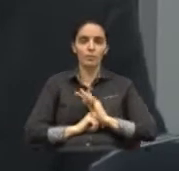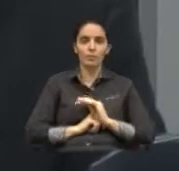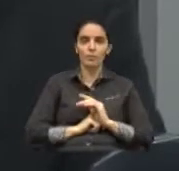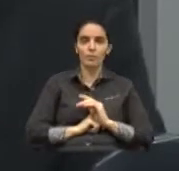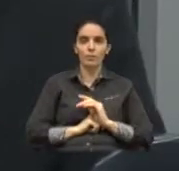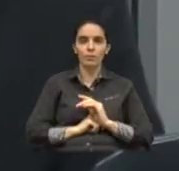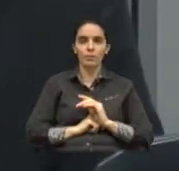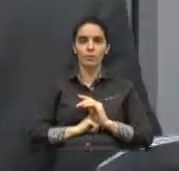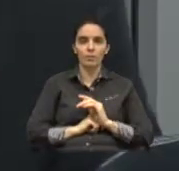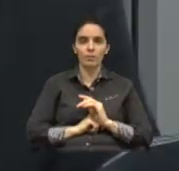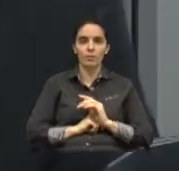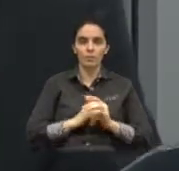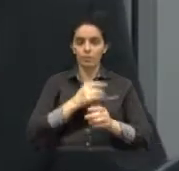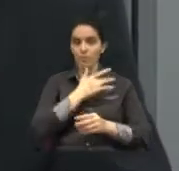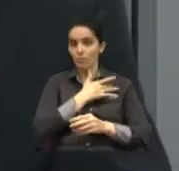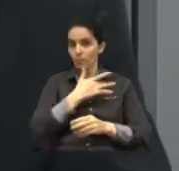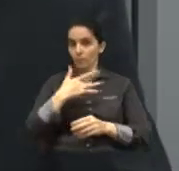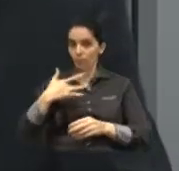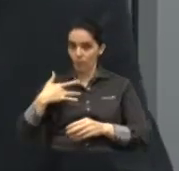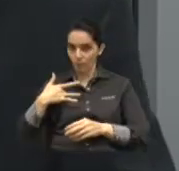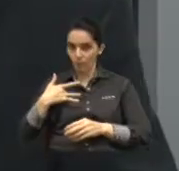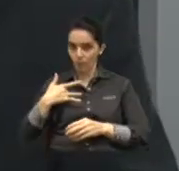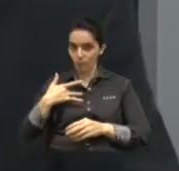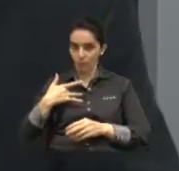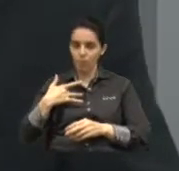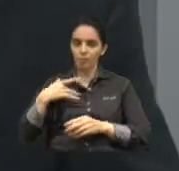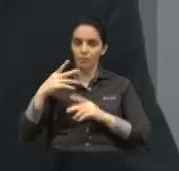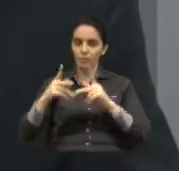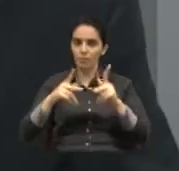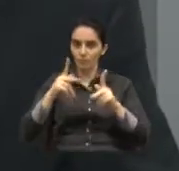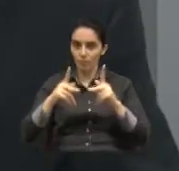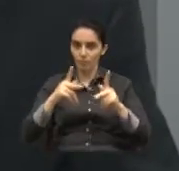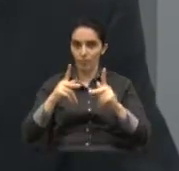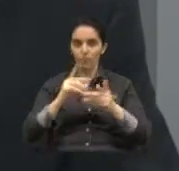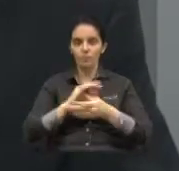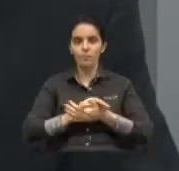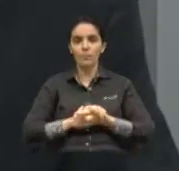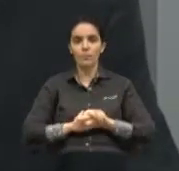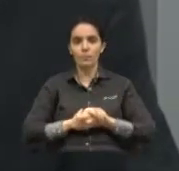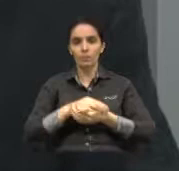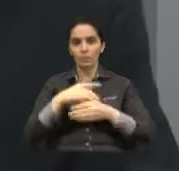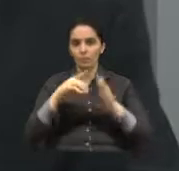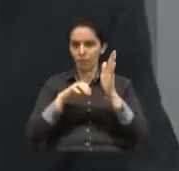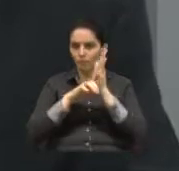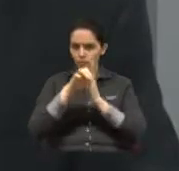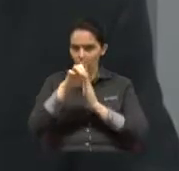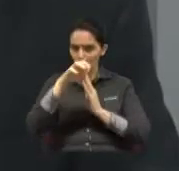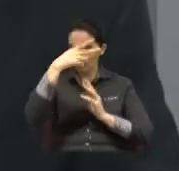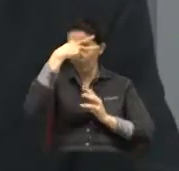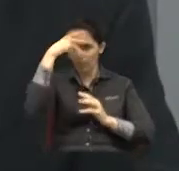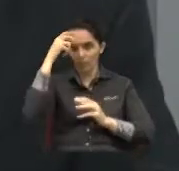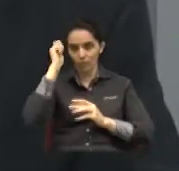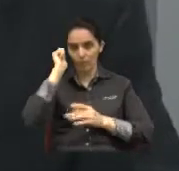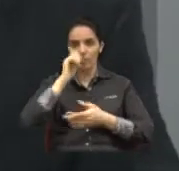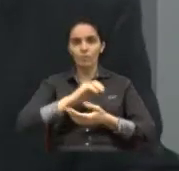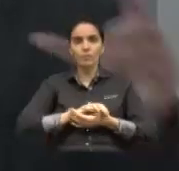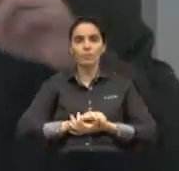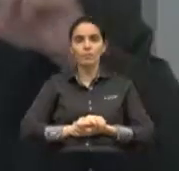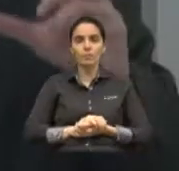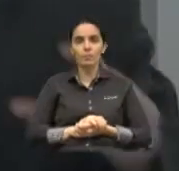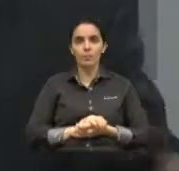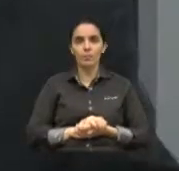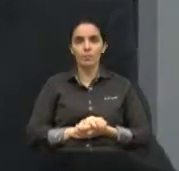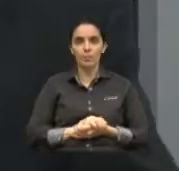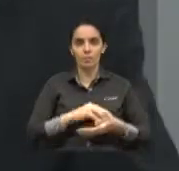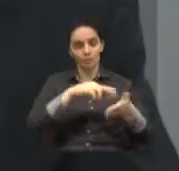com a saúde do nosso cidadão. E o requerimento aqui, doutora Mayra, se me permite